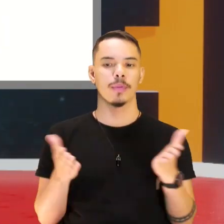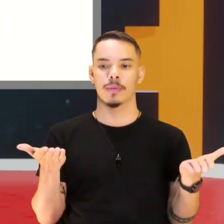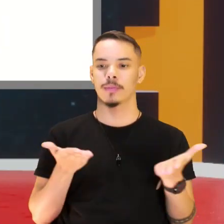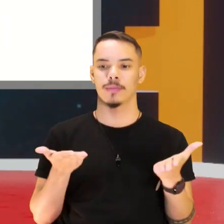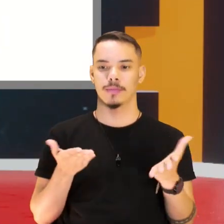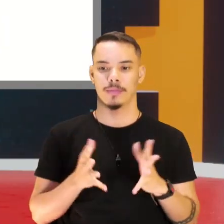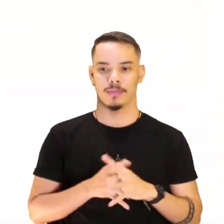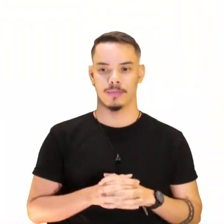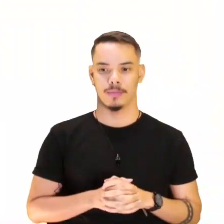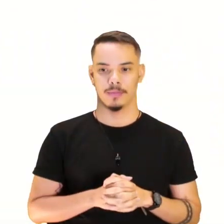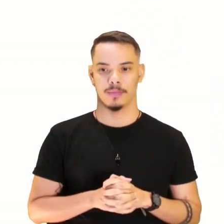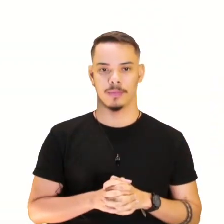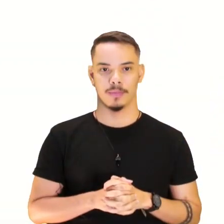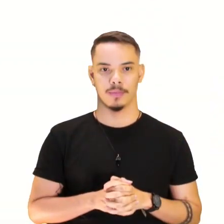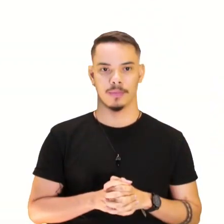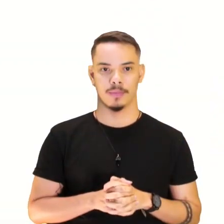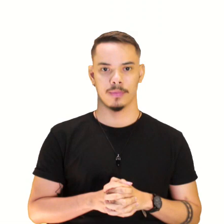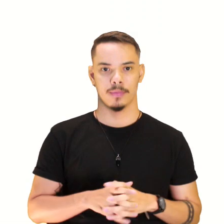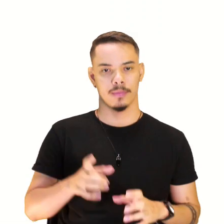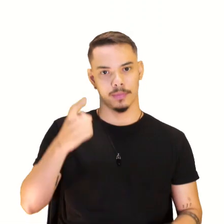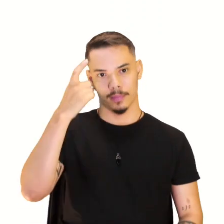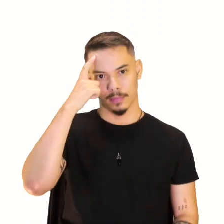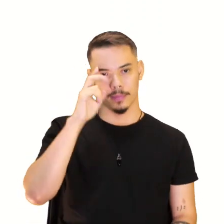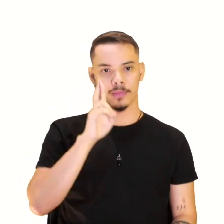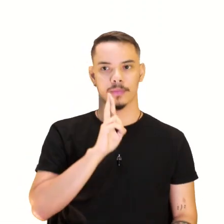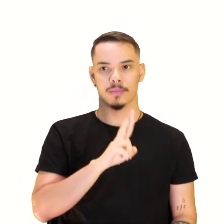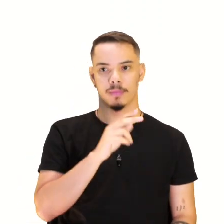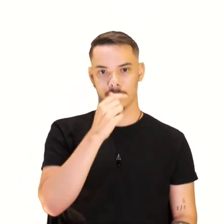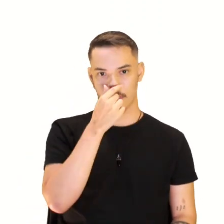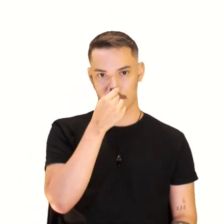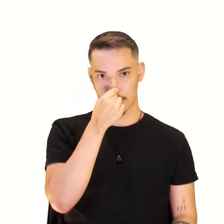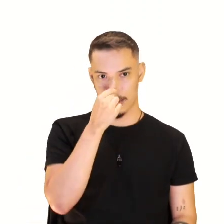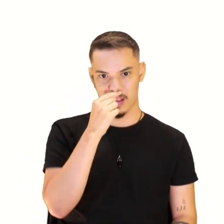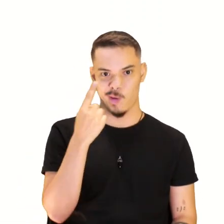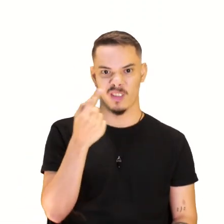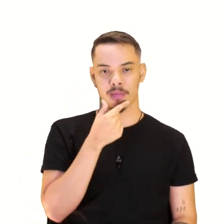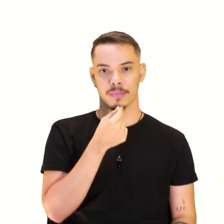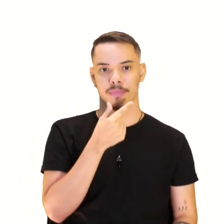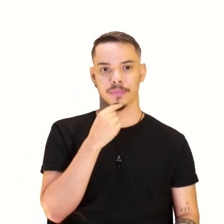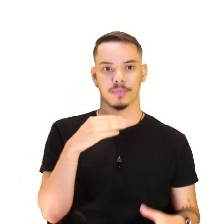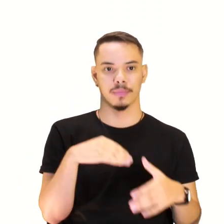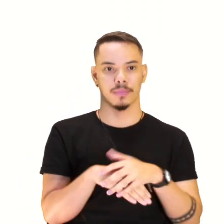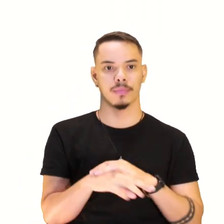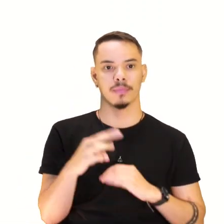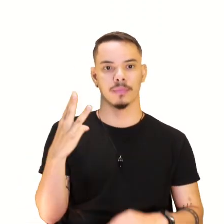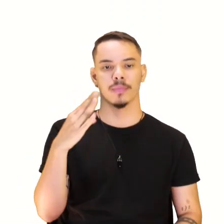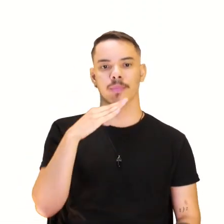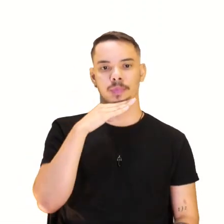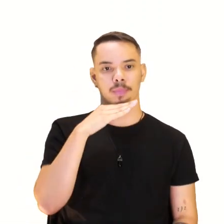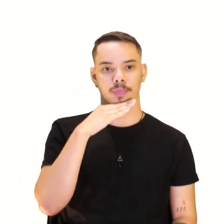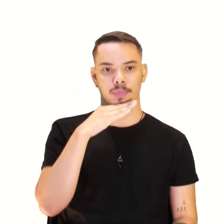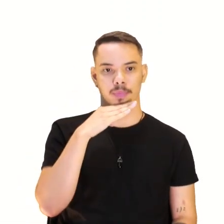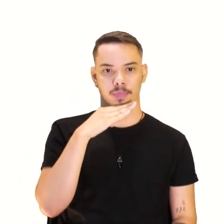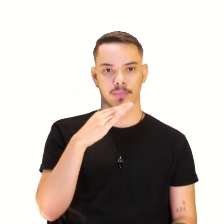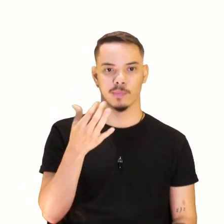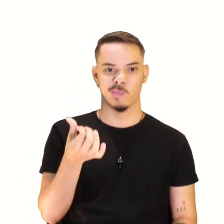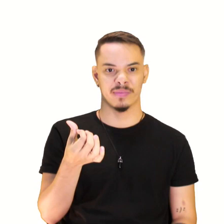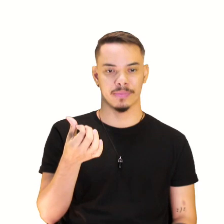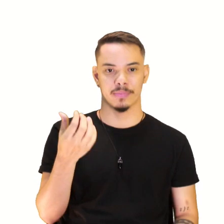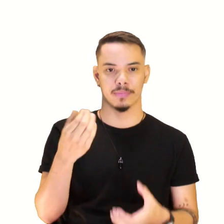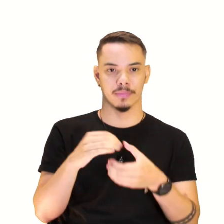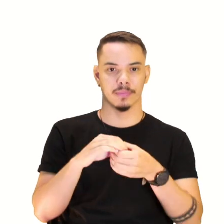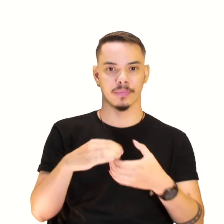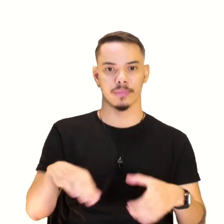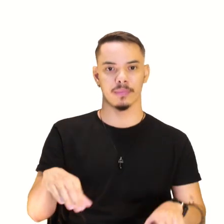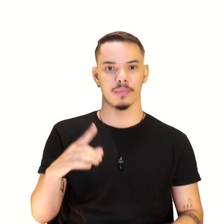hoje? Olha lá. Pense e responda. Um menino guardou 3 mangas, 6